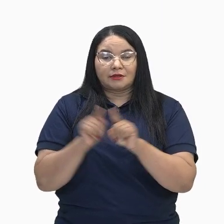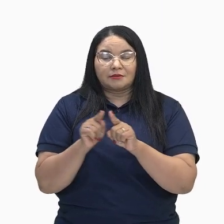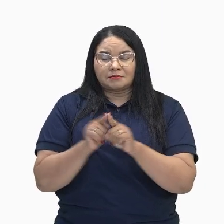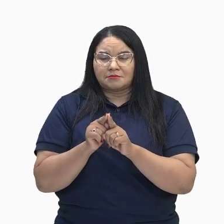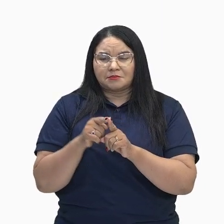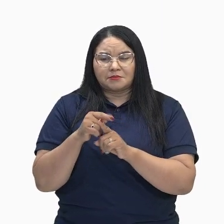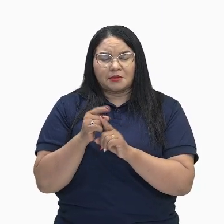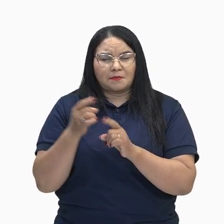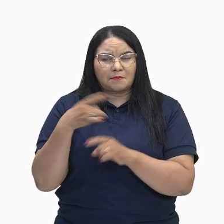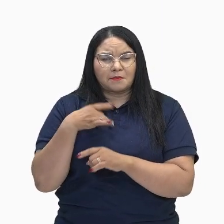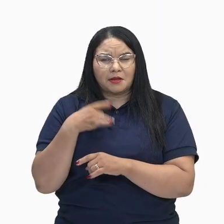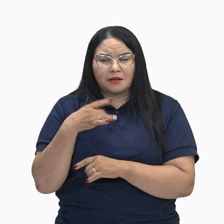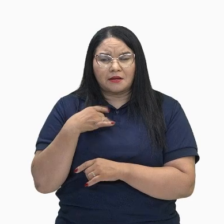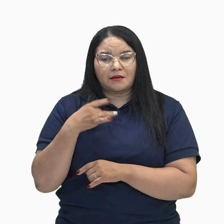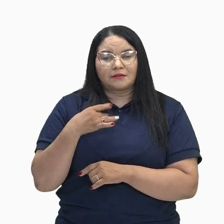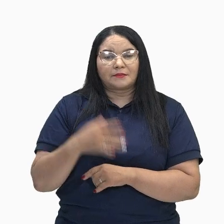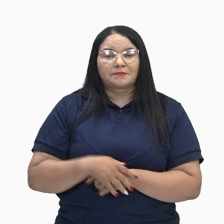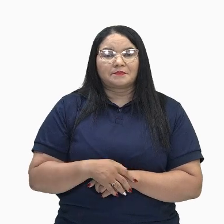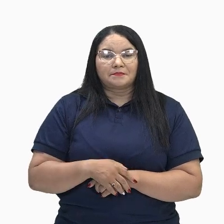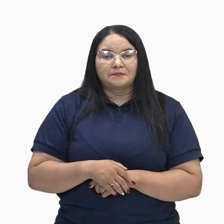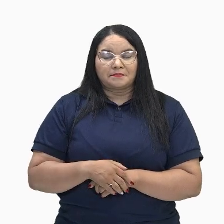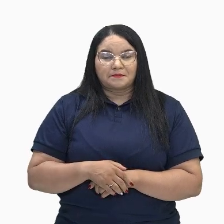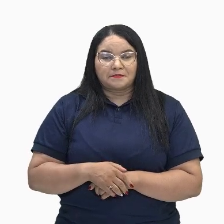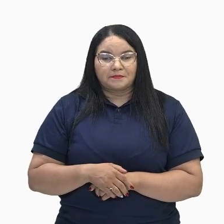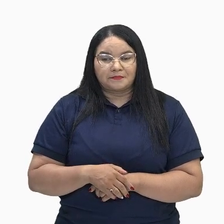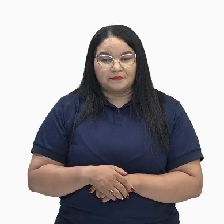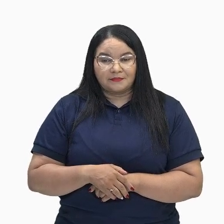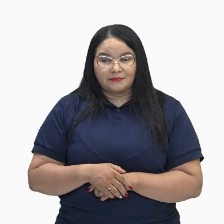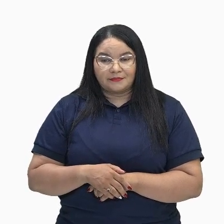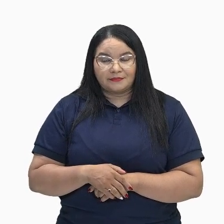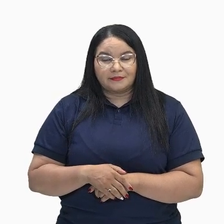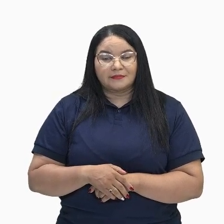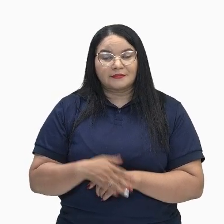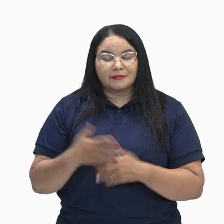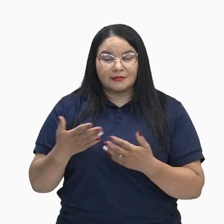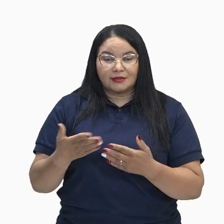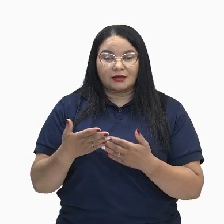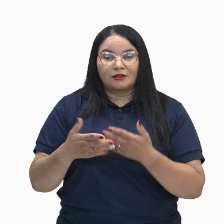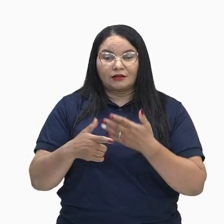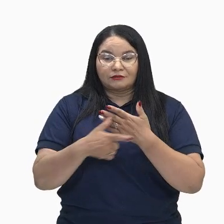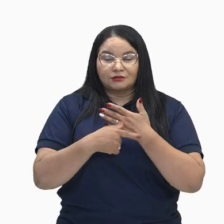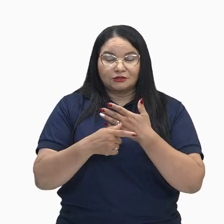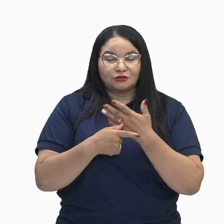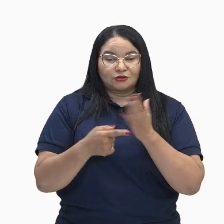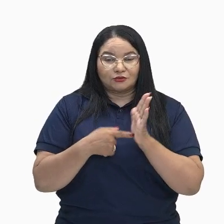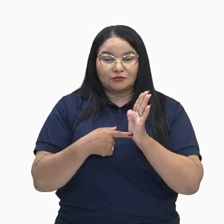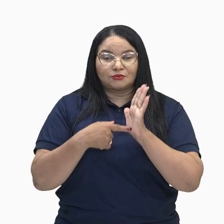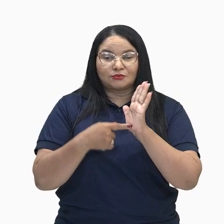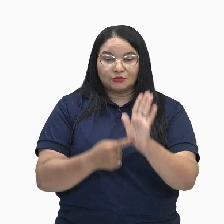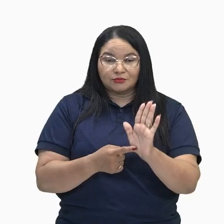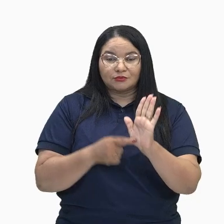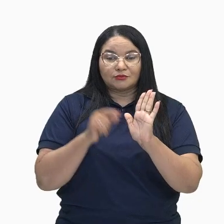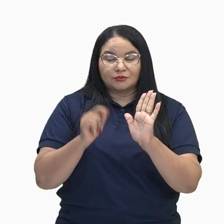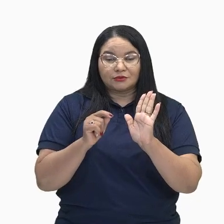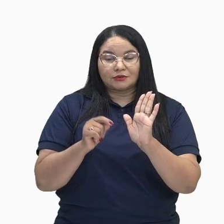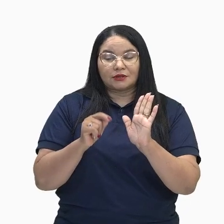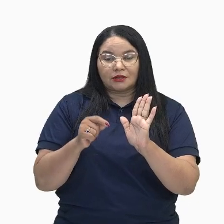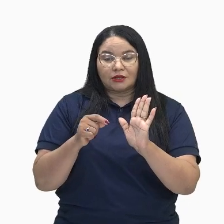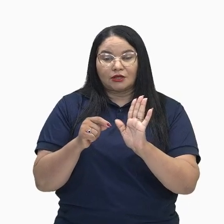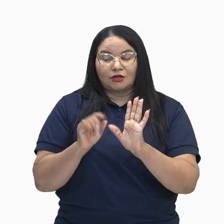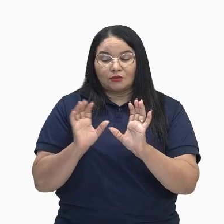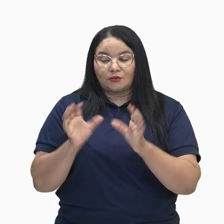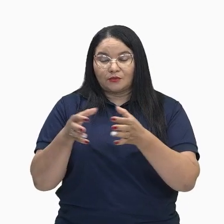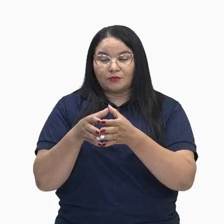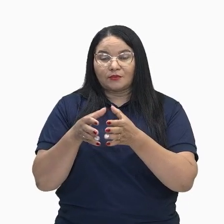deuses. Que assim o escritor, né, coloca os escravos adorando os